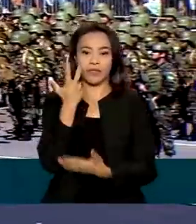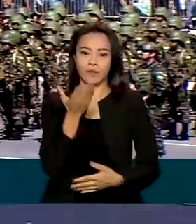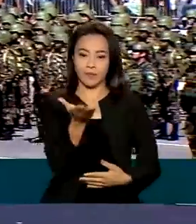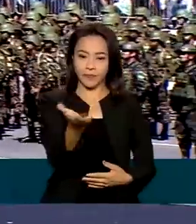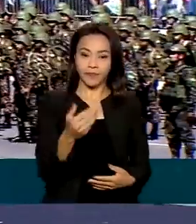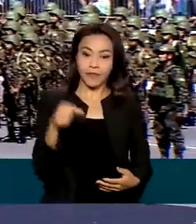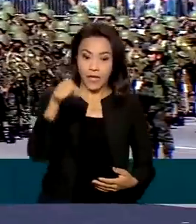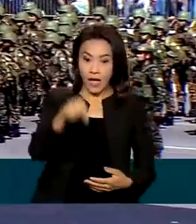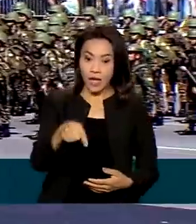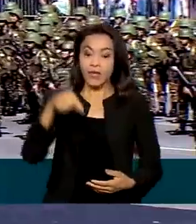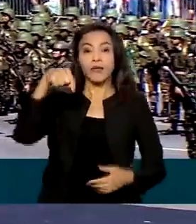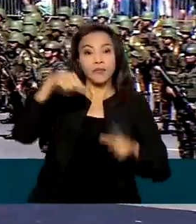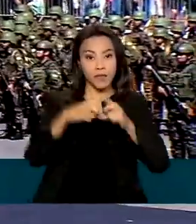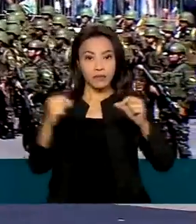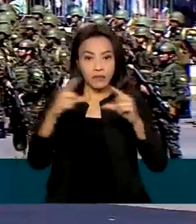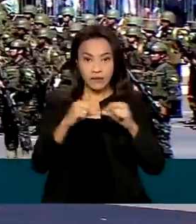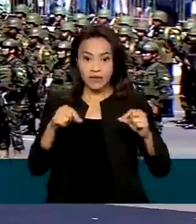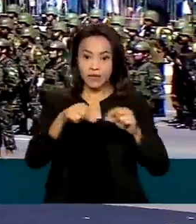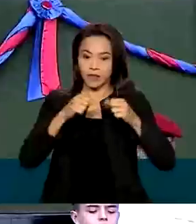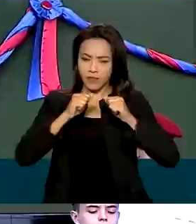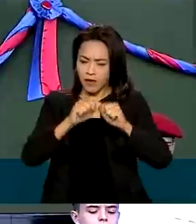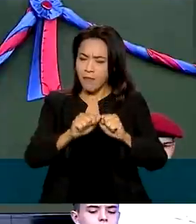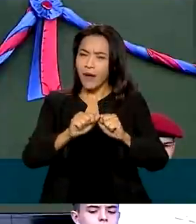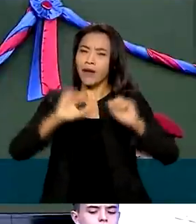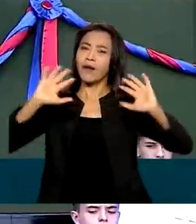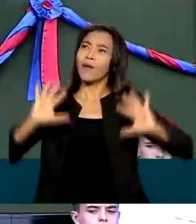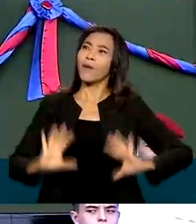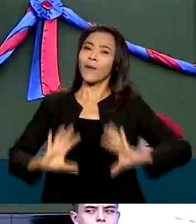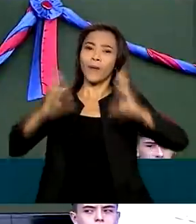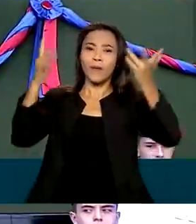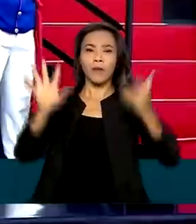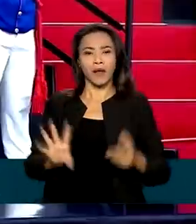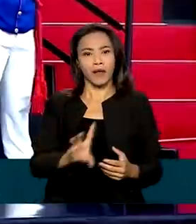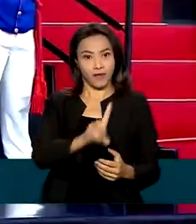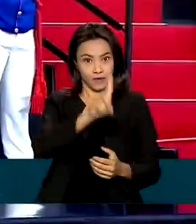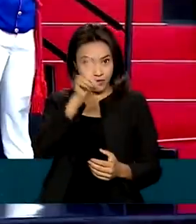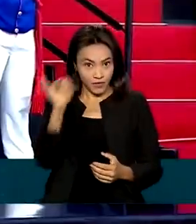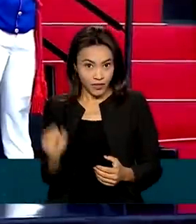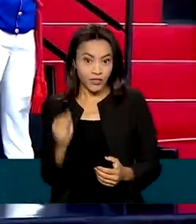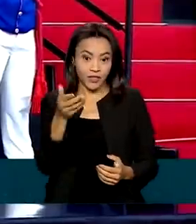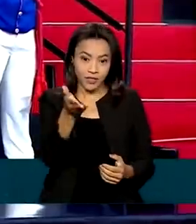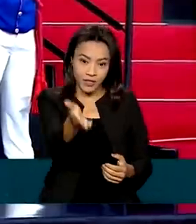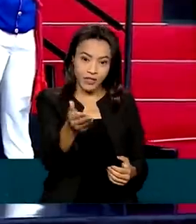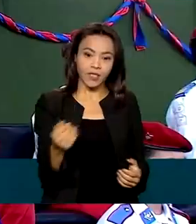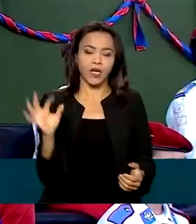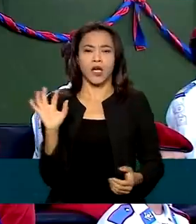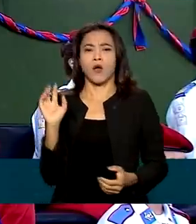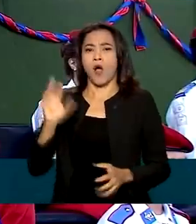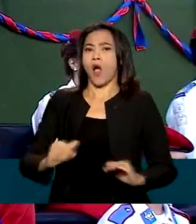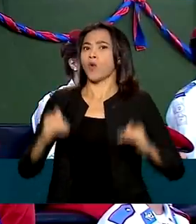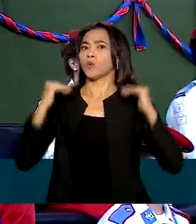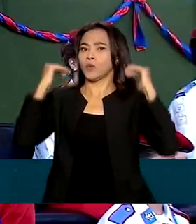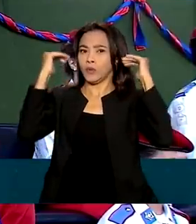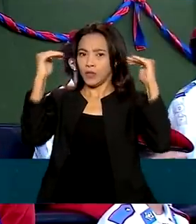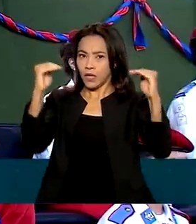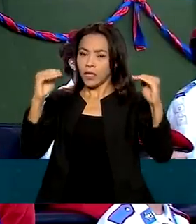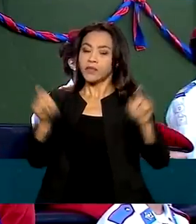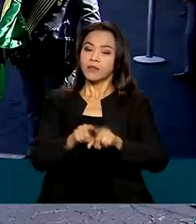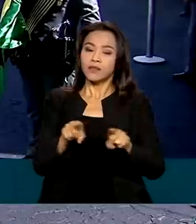quartel-general do Exército em Brasília, para comemorar a data de aniversário da corporação, autoridades brasileiras e